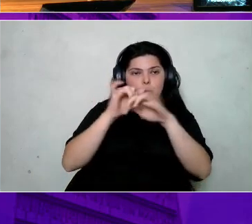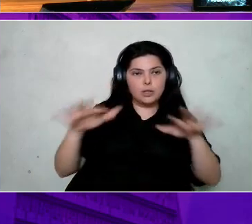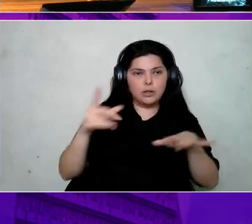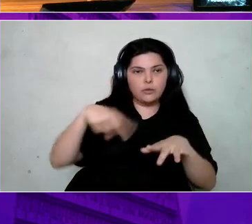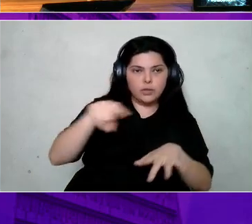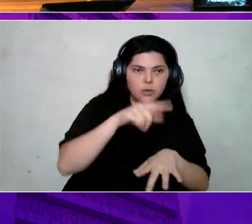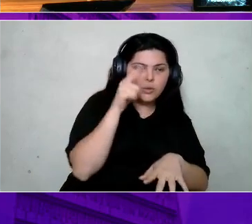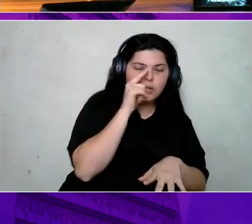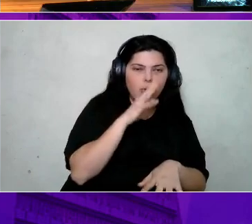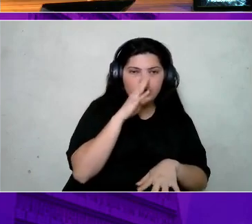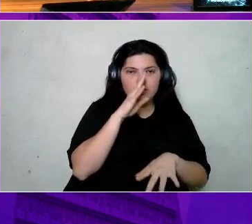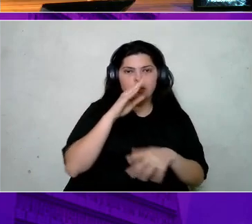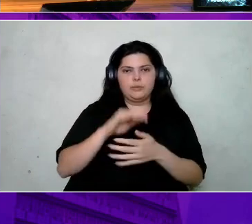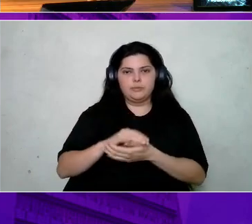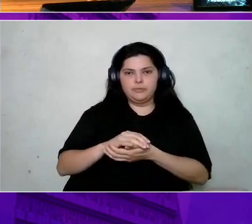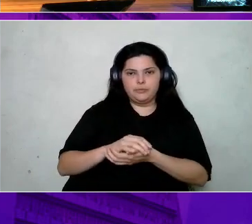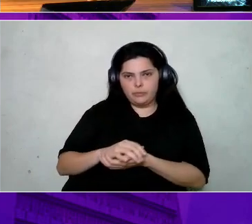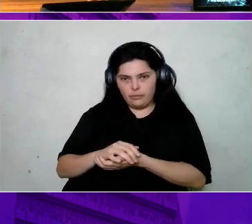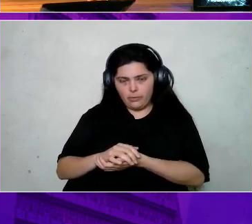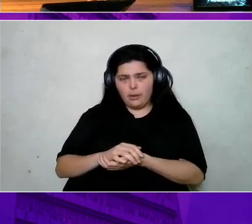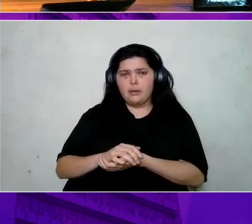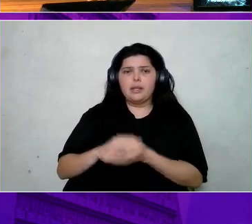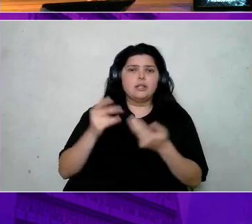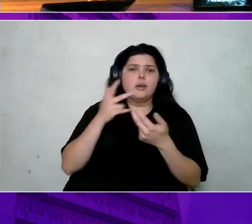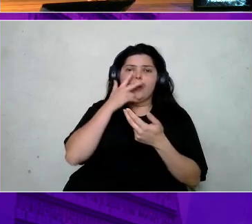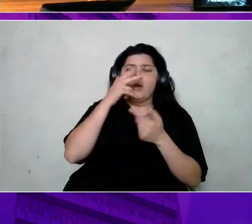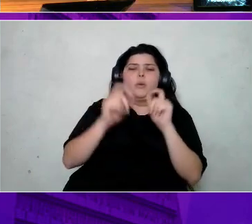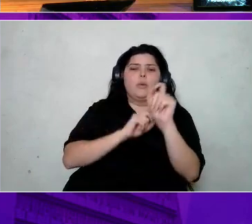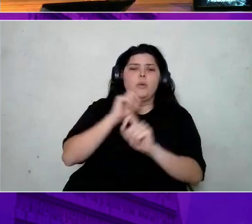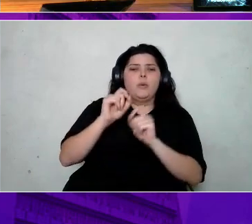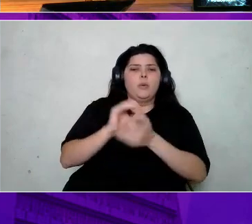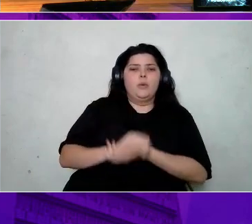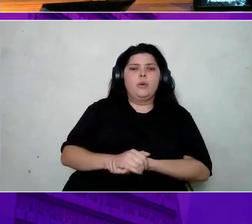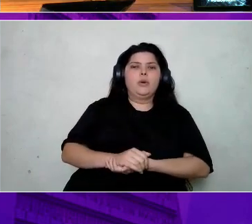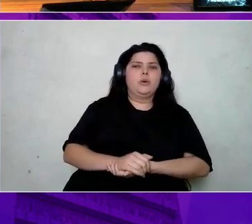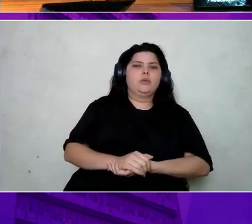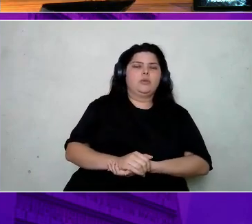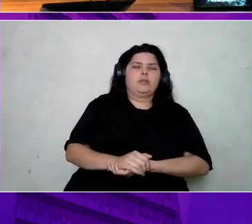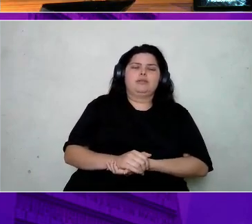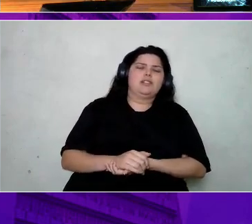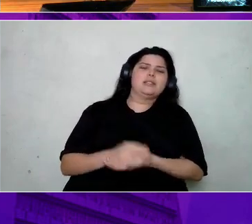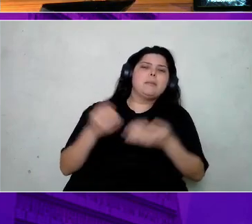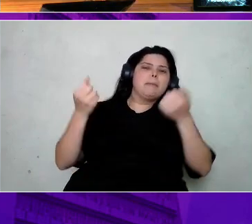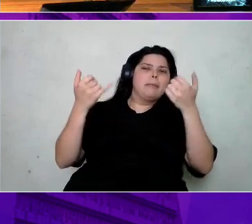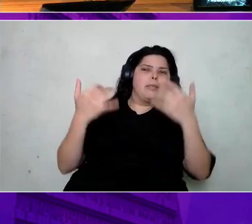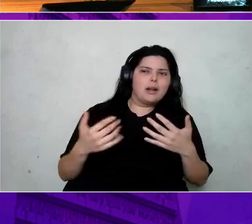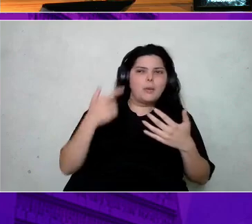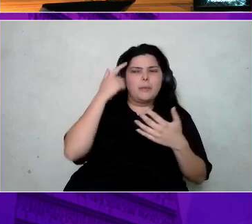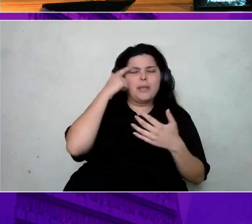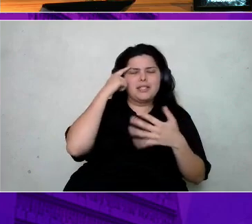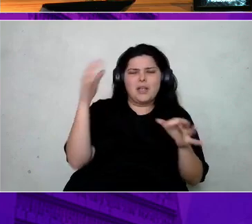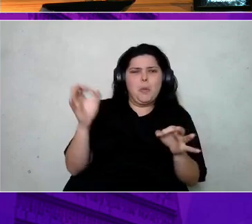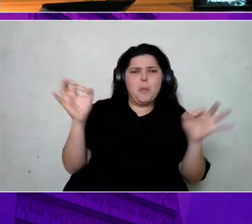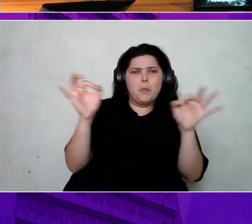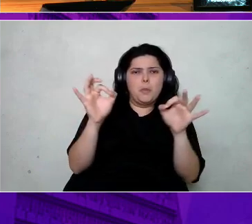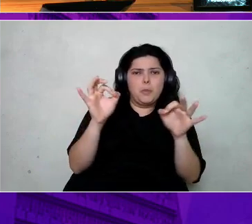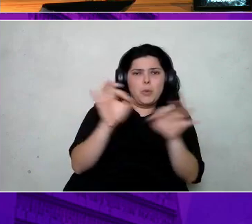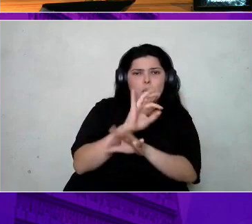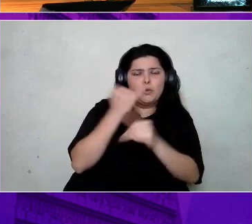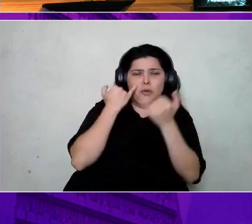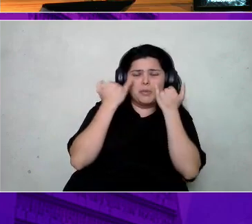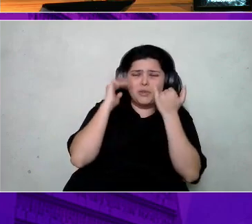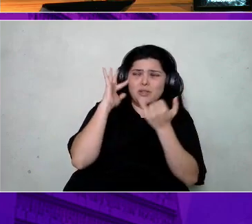acompanhar. Mas, basicamente, né, o que eu quero já de cara, não espere aqui uma bala de prata, algo que vai resolver sua vida.